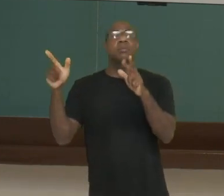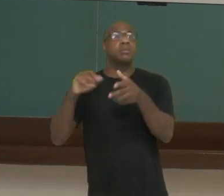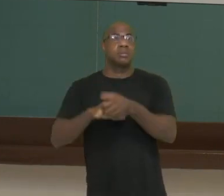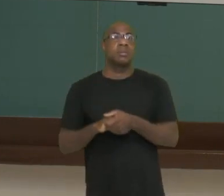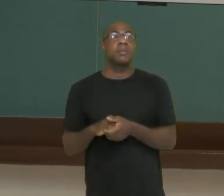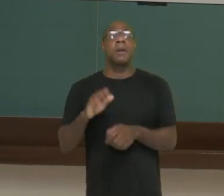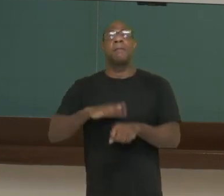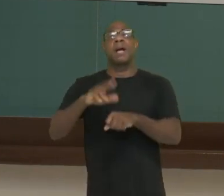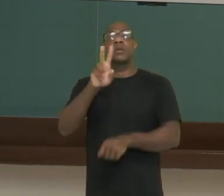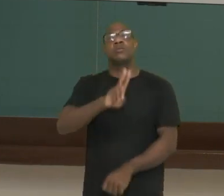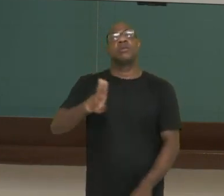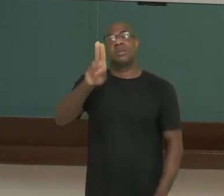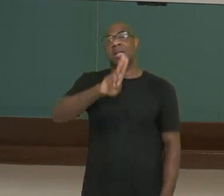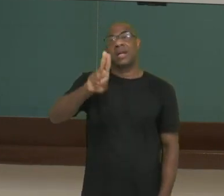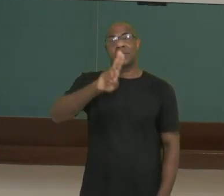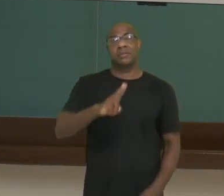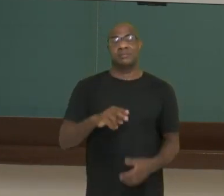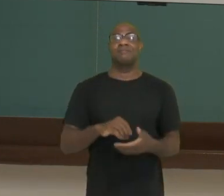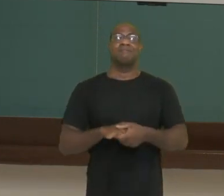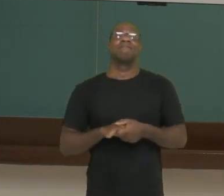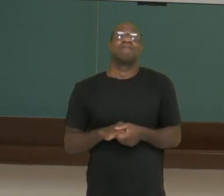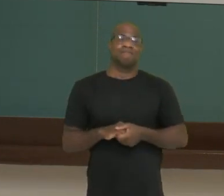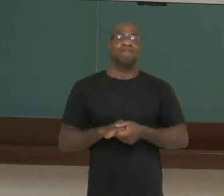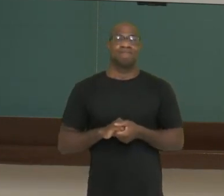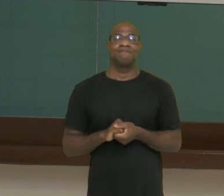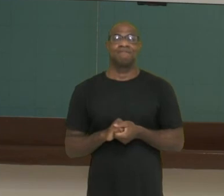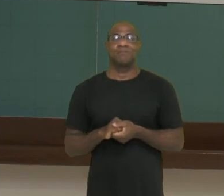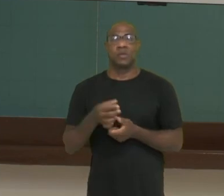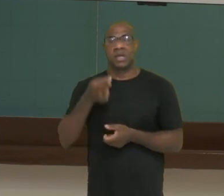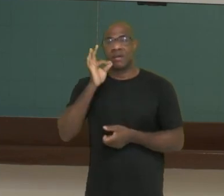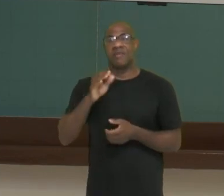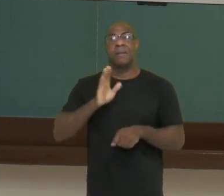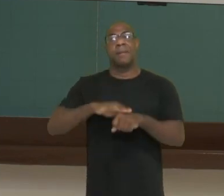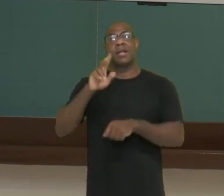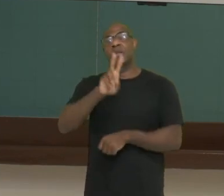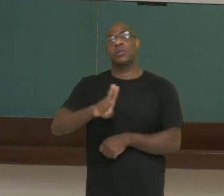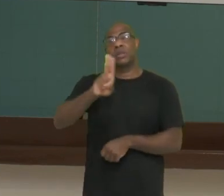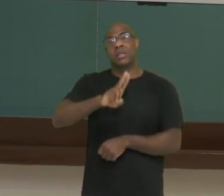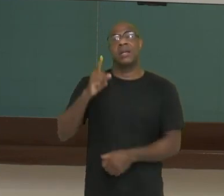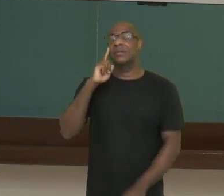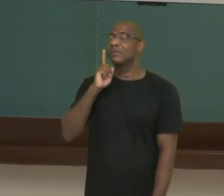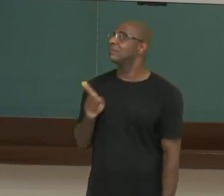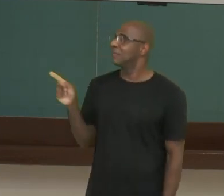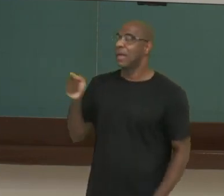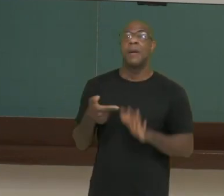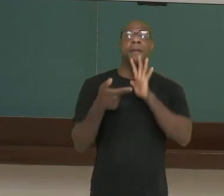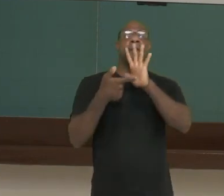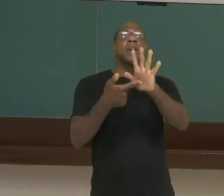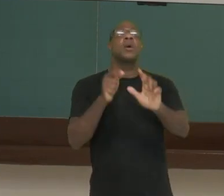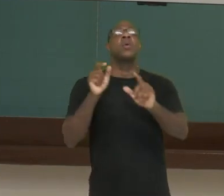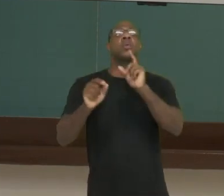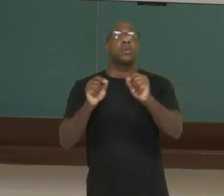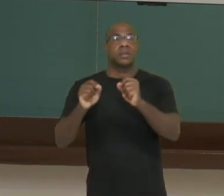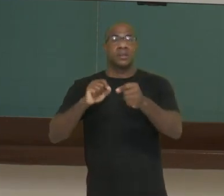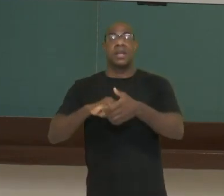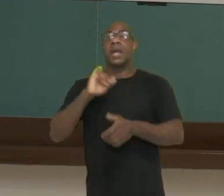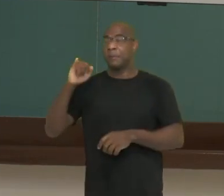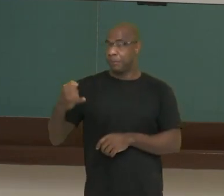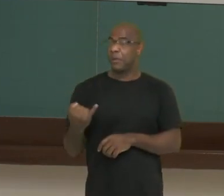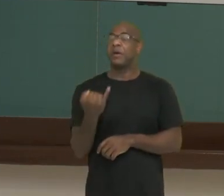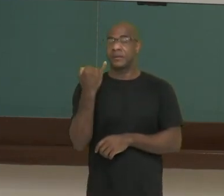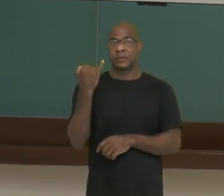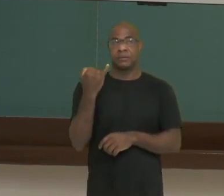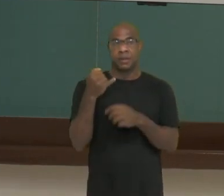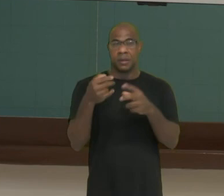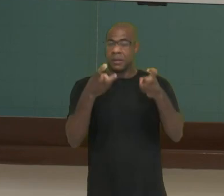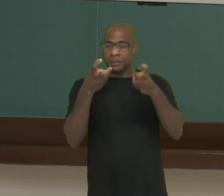mais utilizado, que é exatamente o expresso e o café coado. Então a apresentação é muito importante, porque você